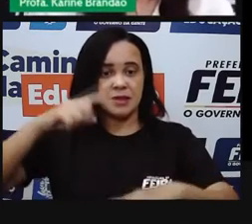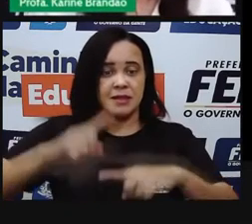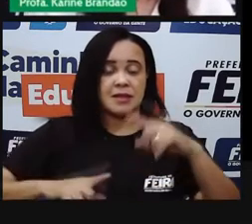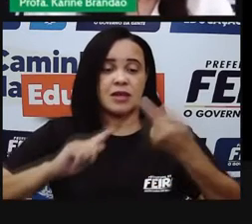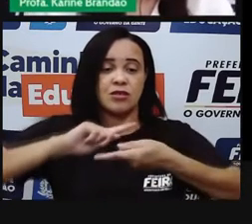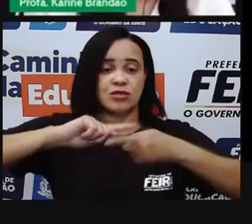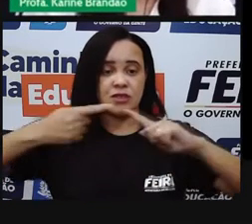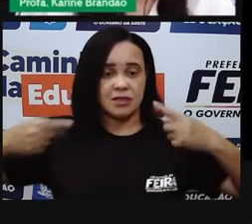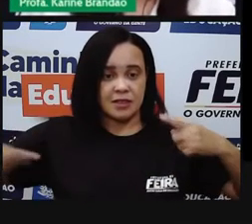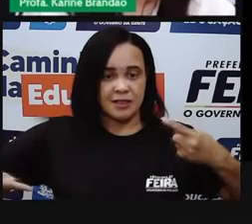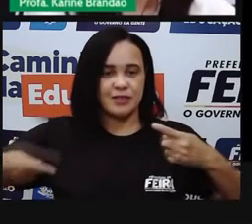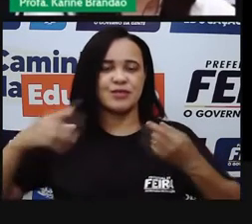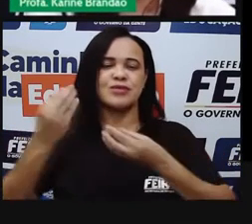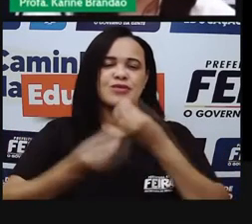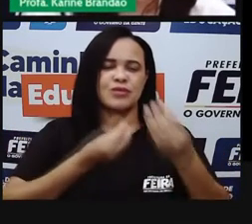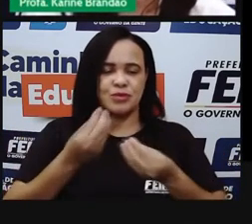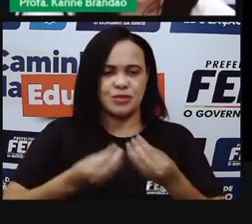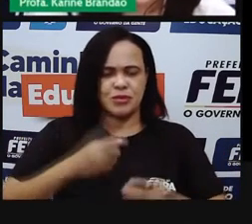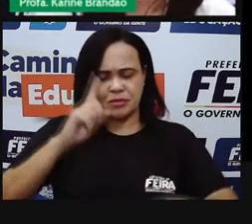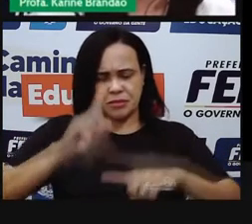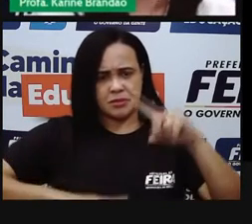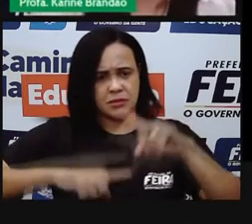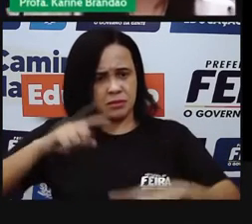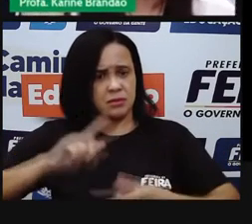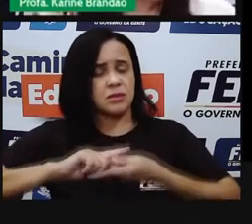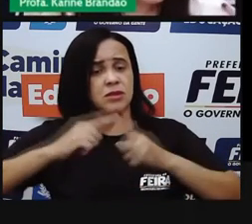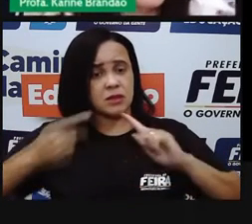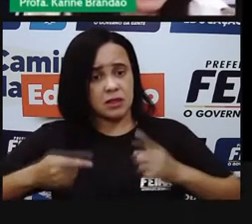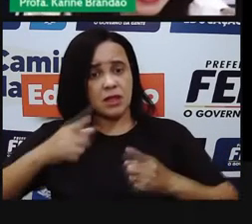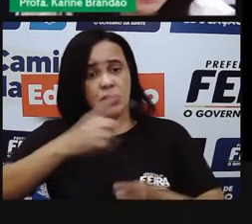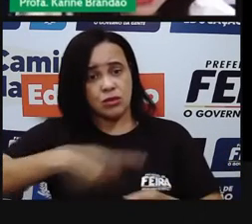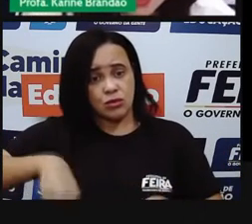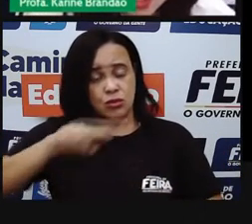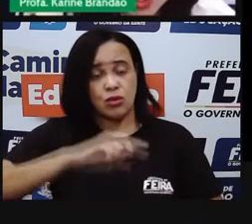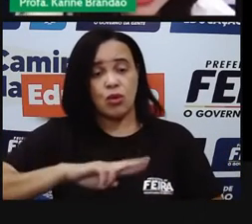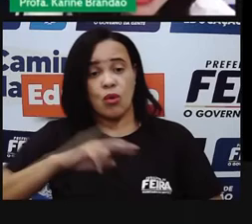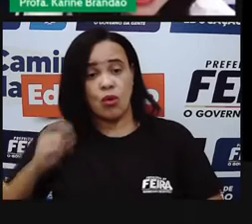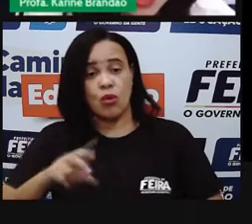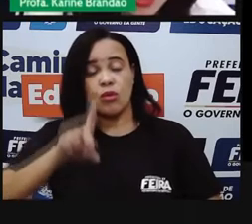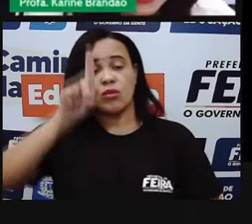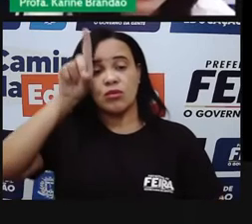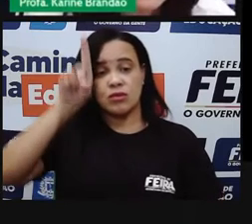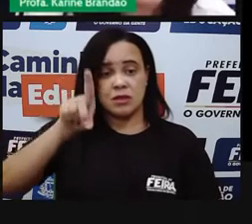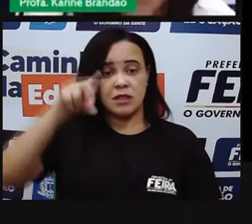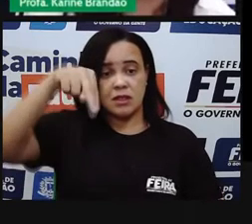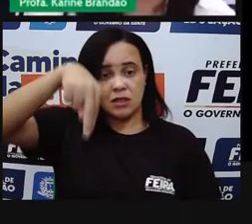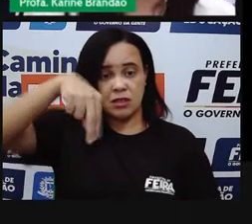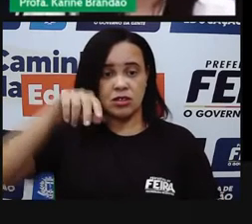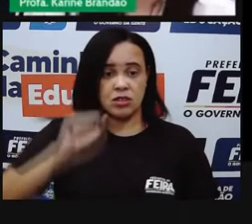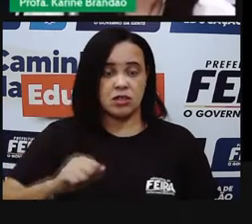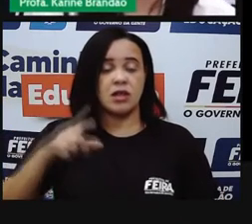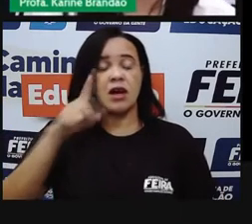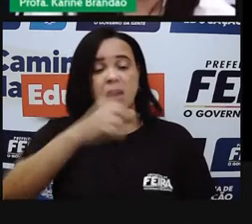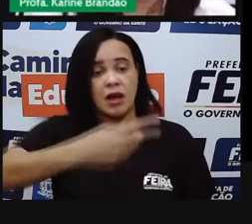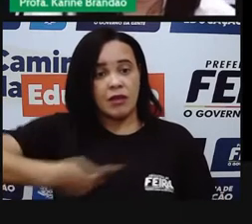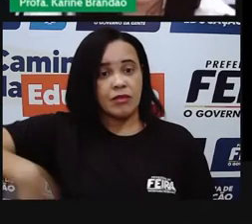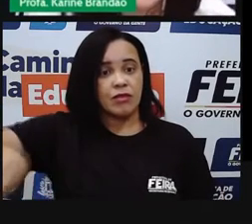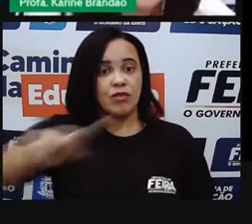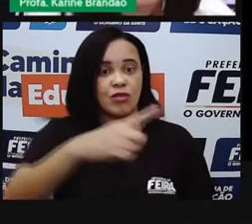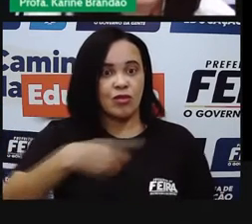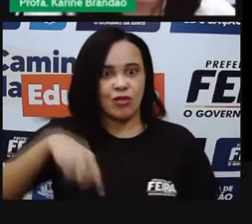material genético, né? O nosso material genético, o nosso DNA, pensando em nós, seres humanos, tá bom? O